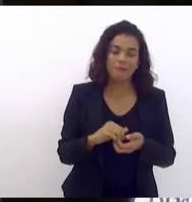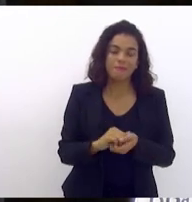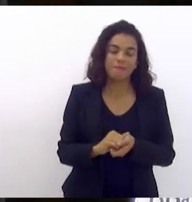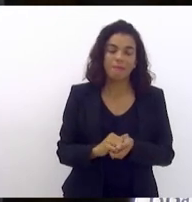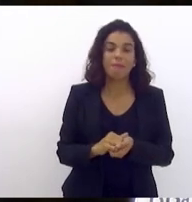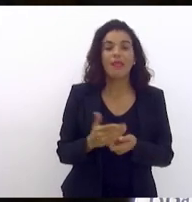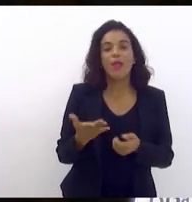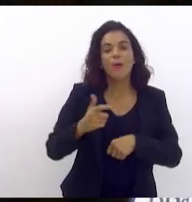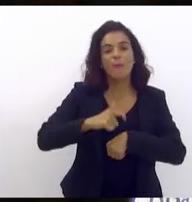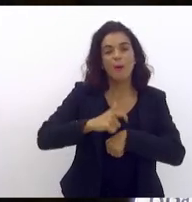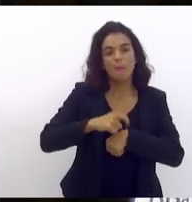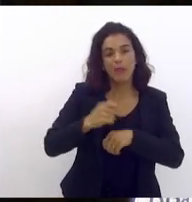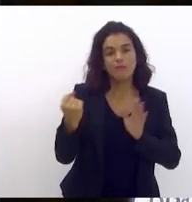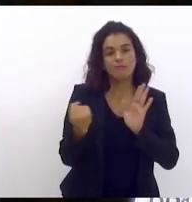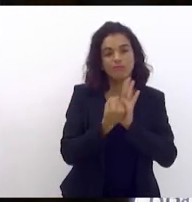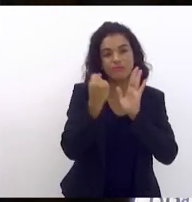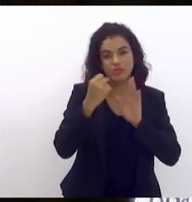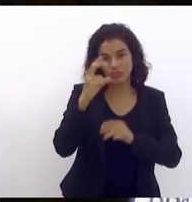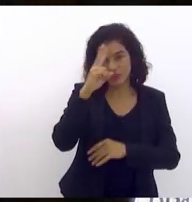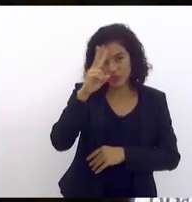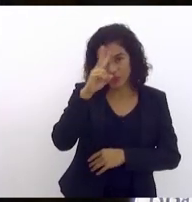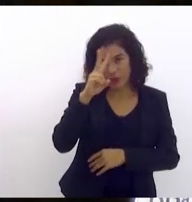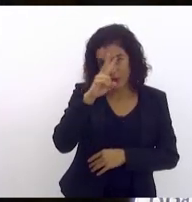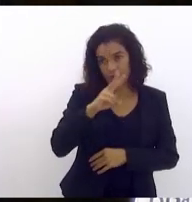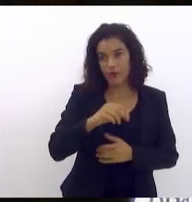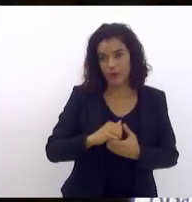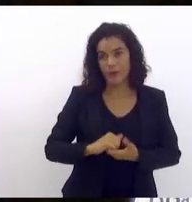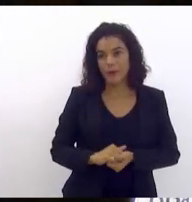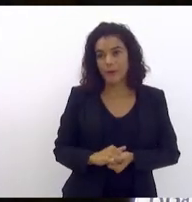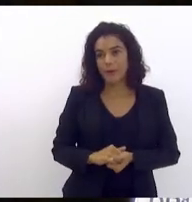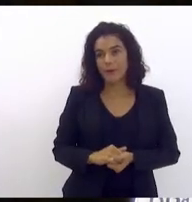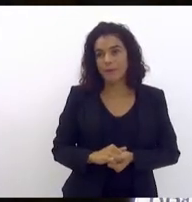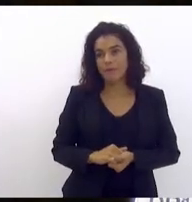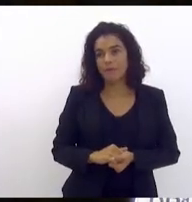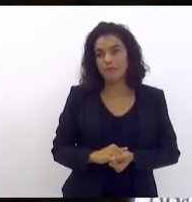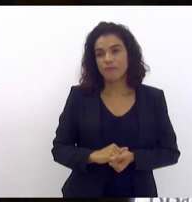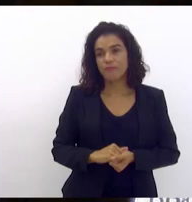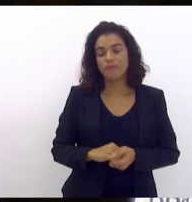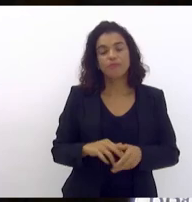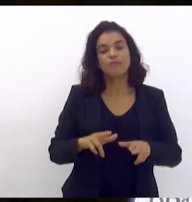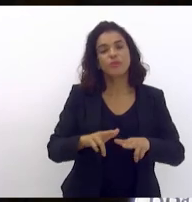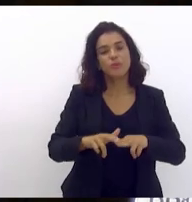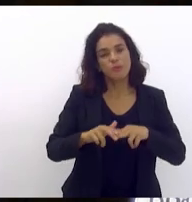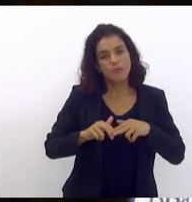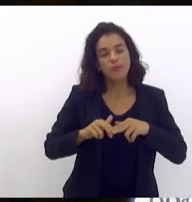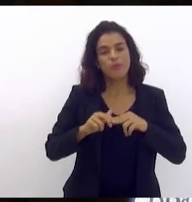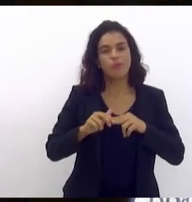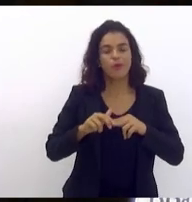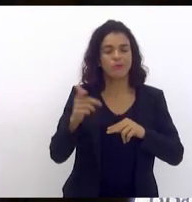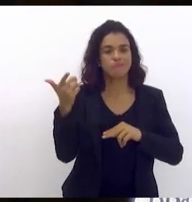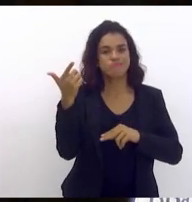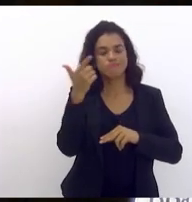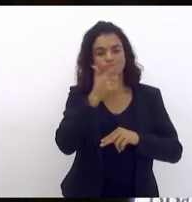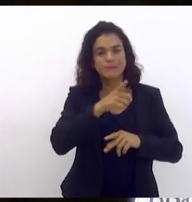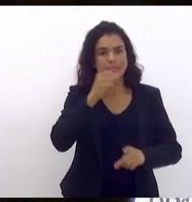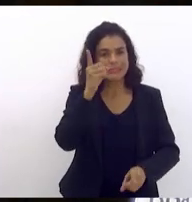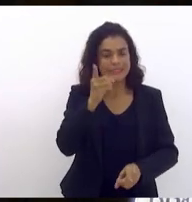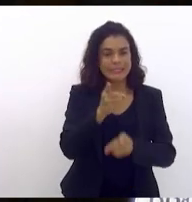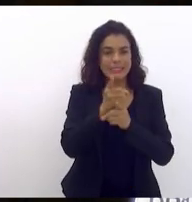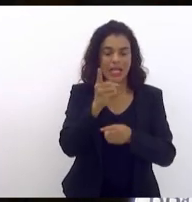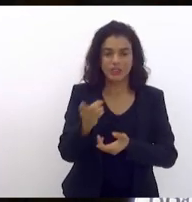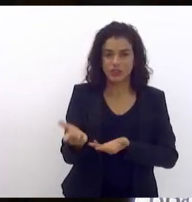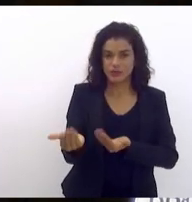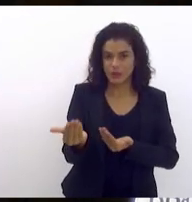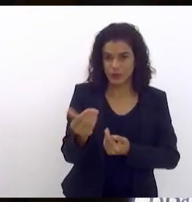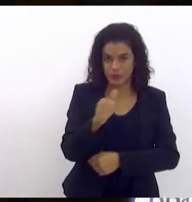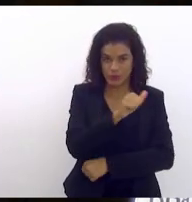de fato um momento histórico e muito importante pro estado do Rio de Janeiro pelo diagnóstico em que se encontra a juventude do